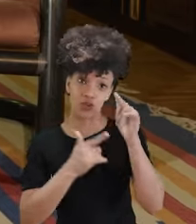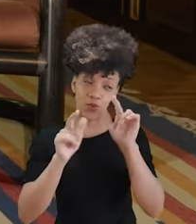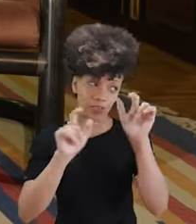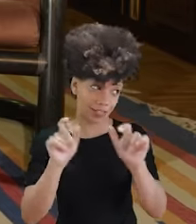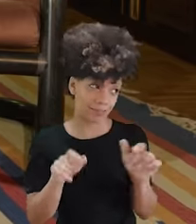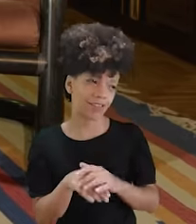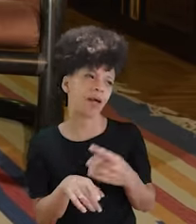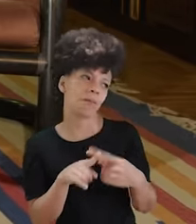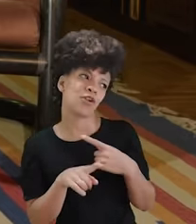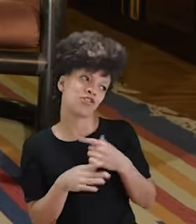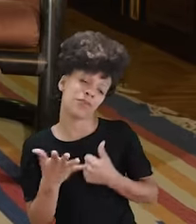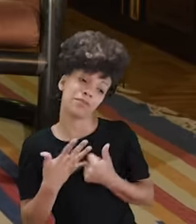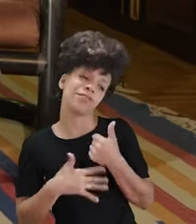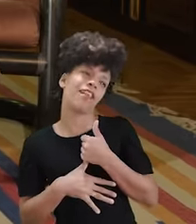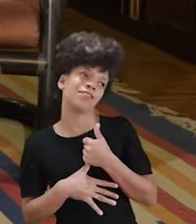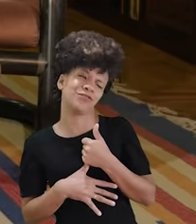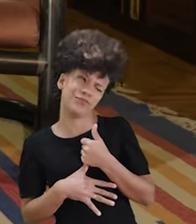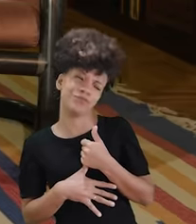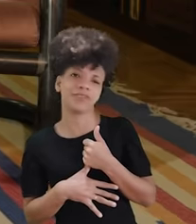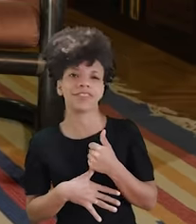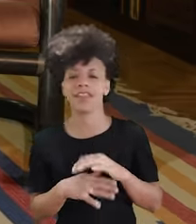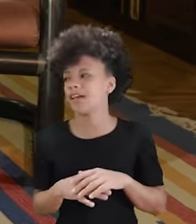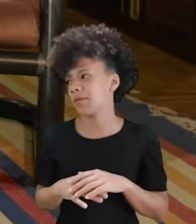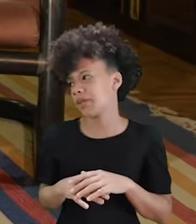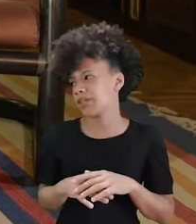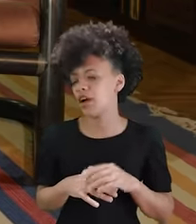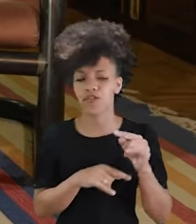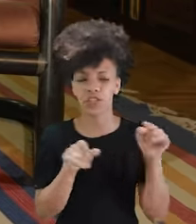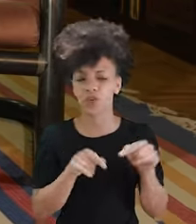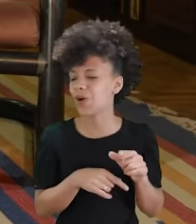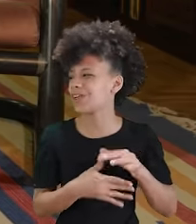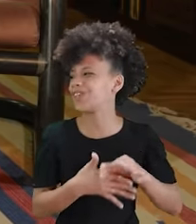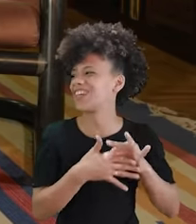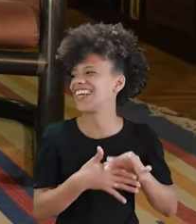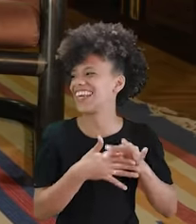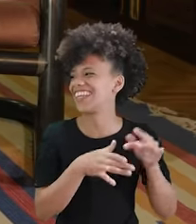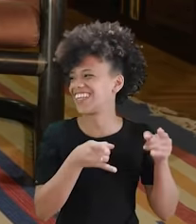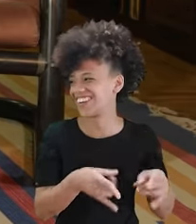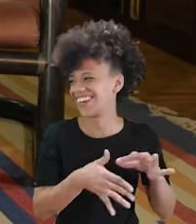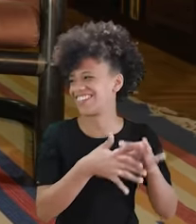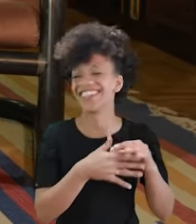um exemplo de outras pessoas porque eu tive o privilégio né então eu quando